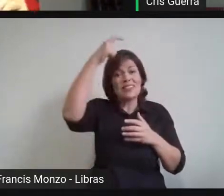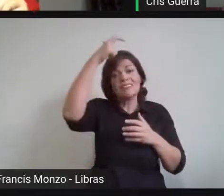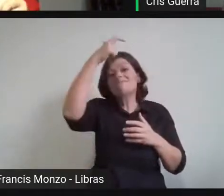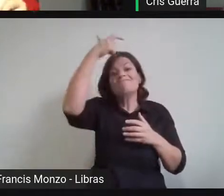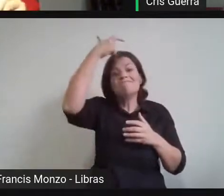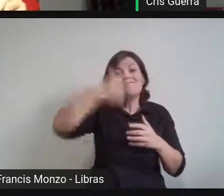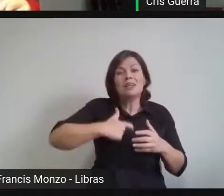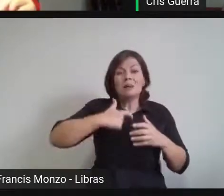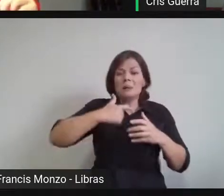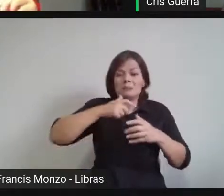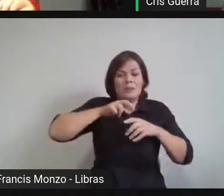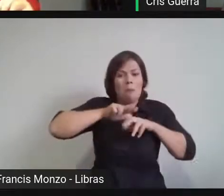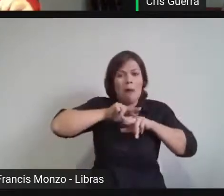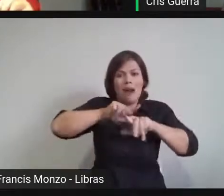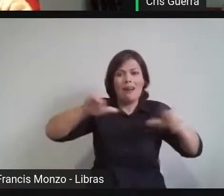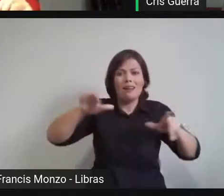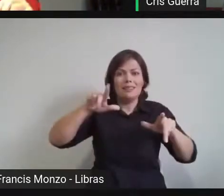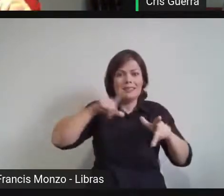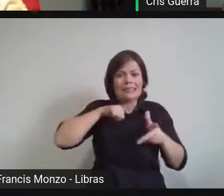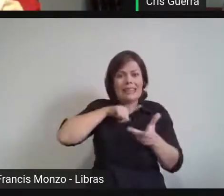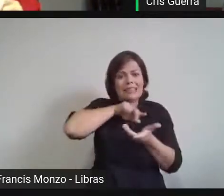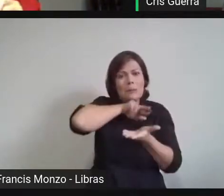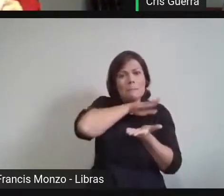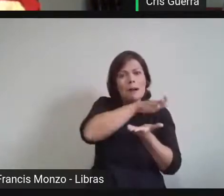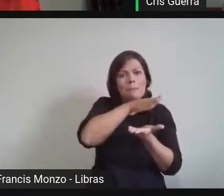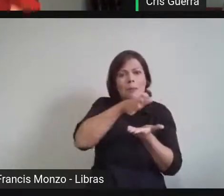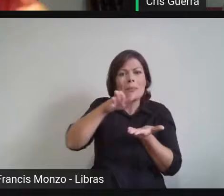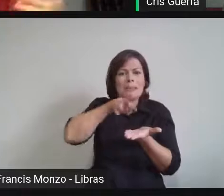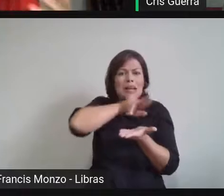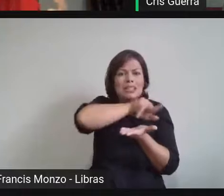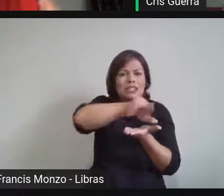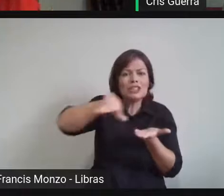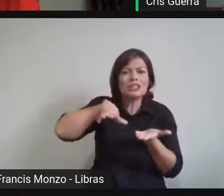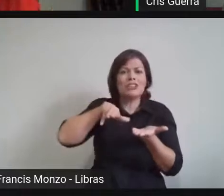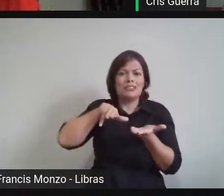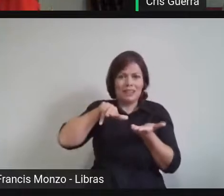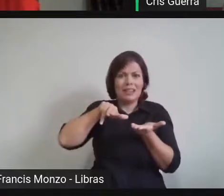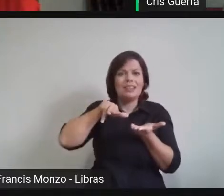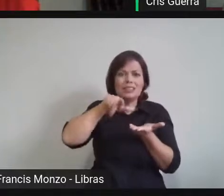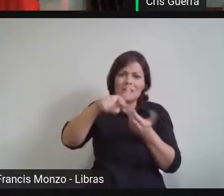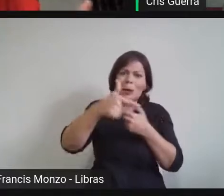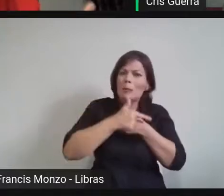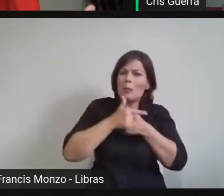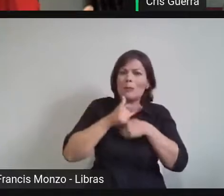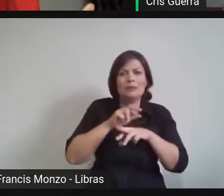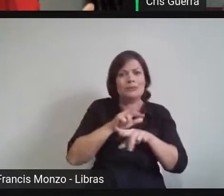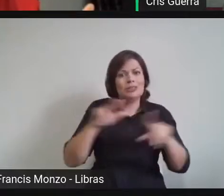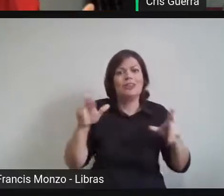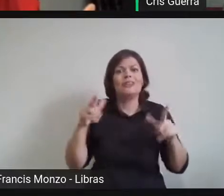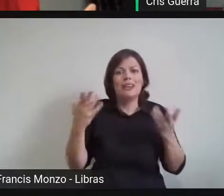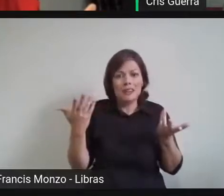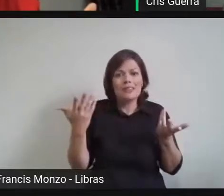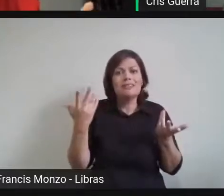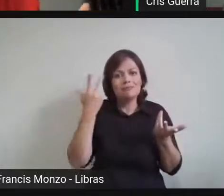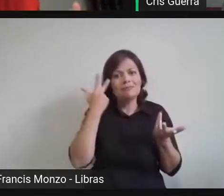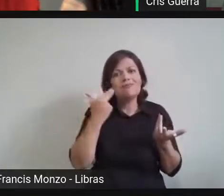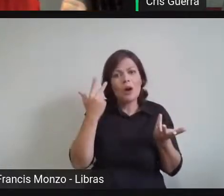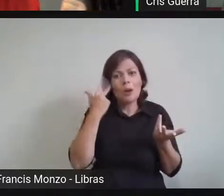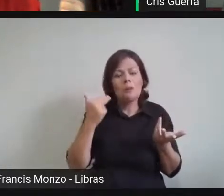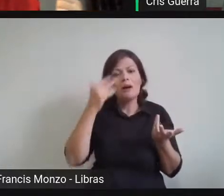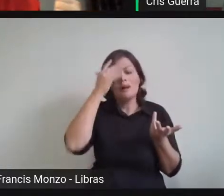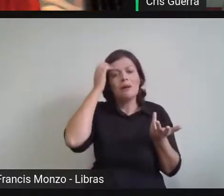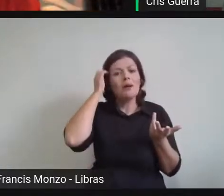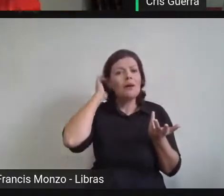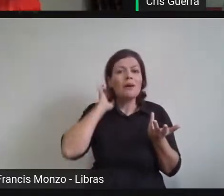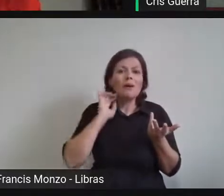Então, você atua em diferentes situações, e eu acho que tem a ver, quando eu digo que você